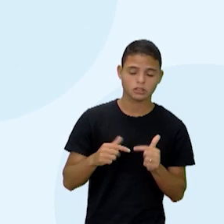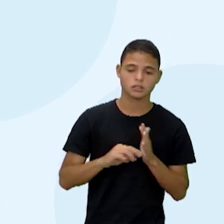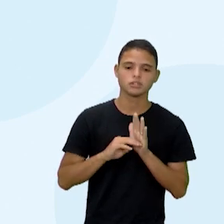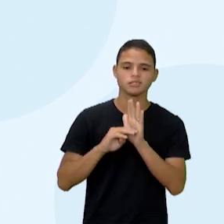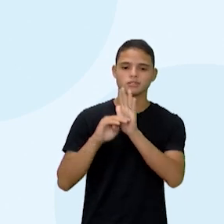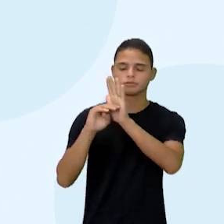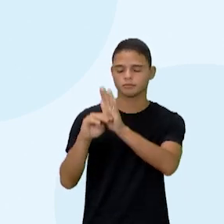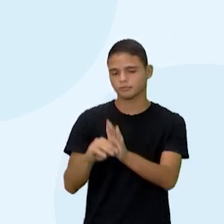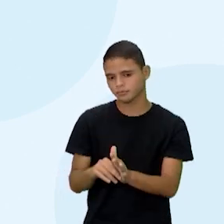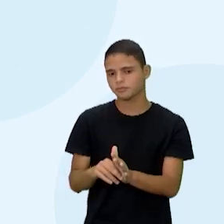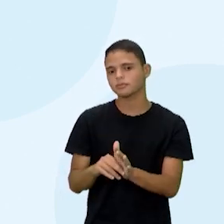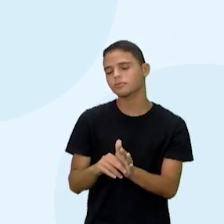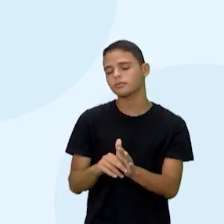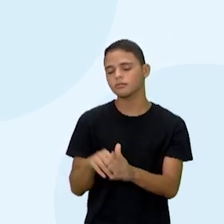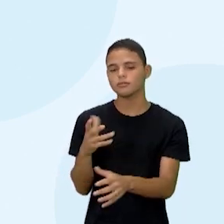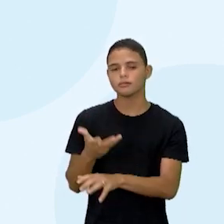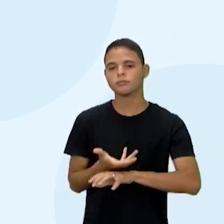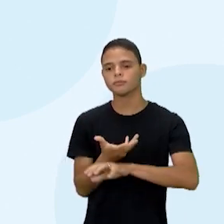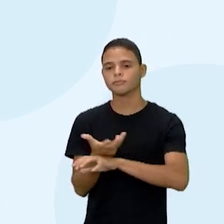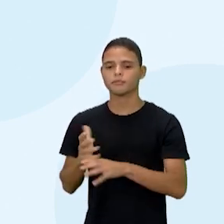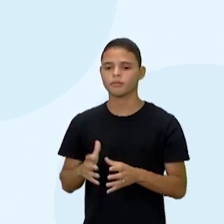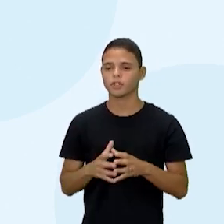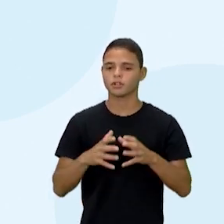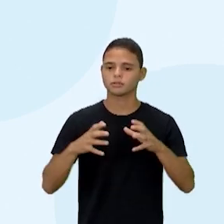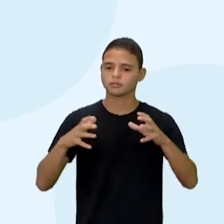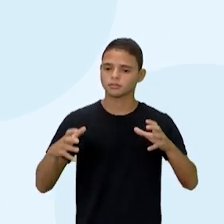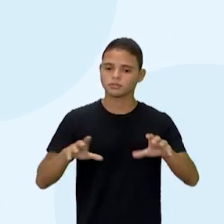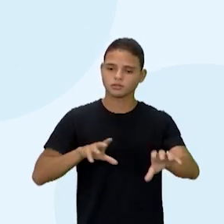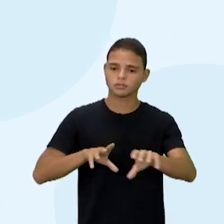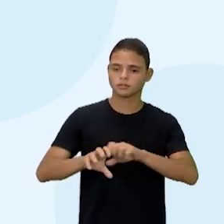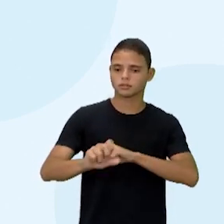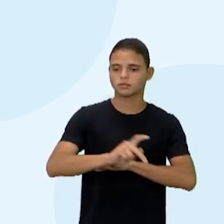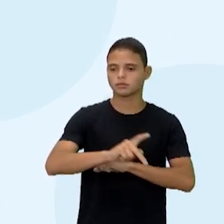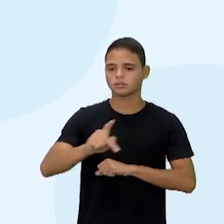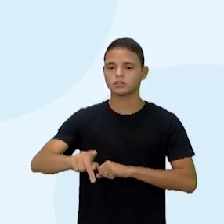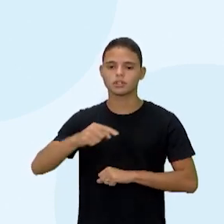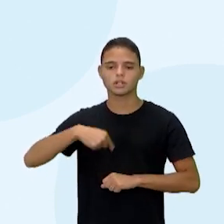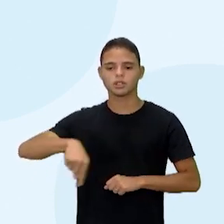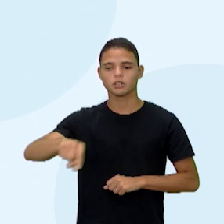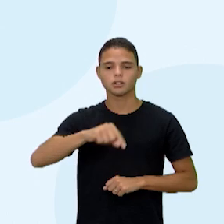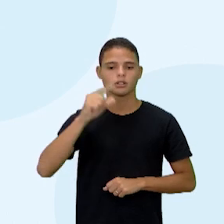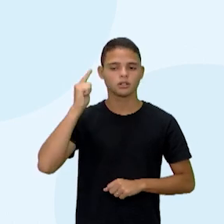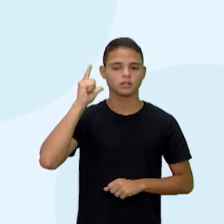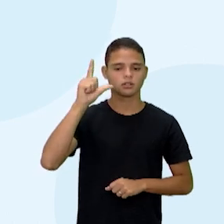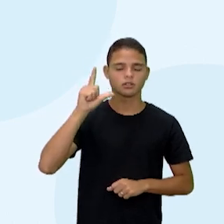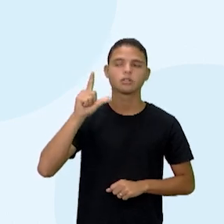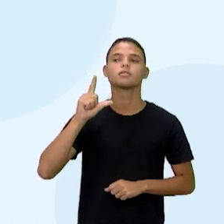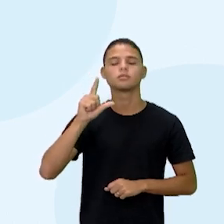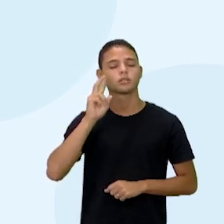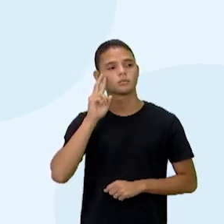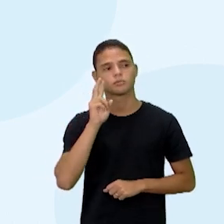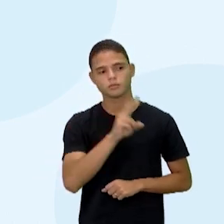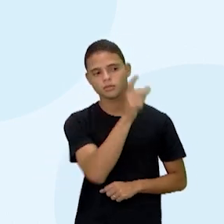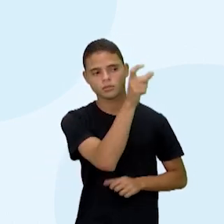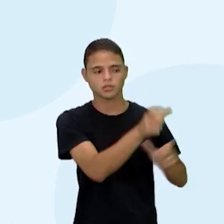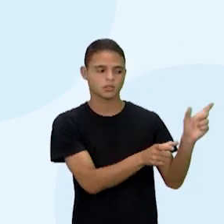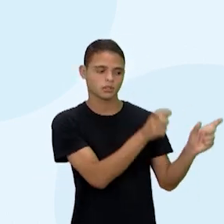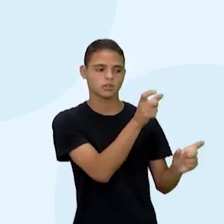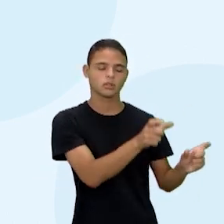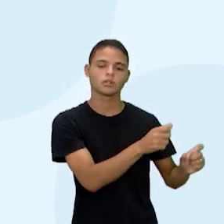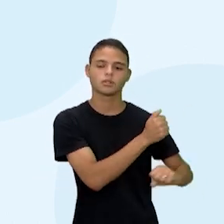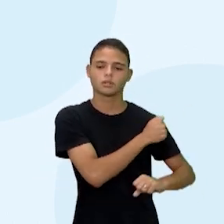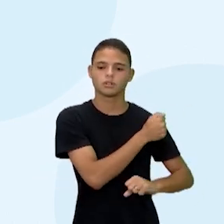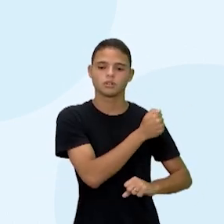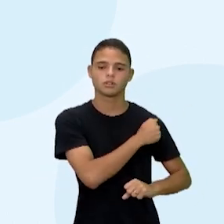fortalecer mesmo essa área, de ampliar a formação de professores para que, de fato, a gente possa reconhecer esses estudantes que